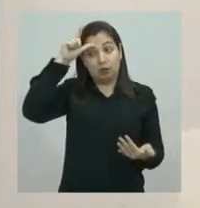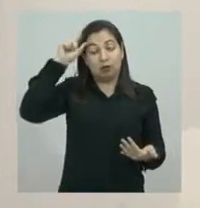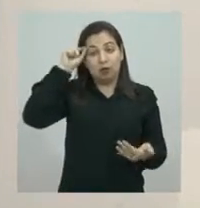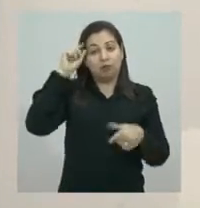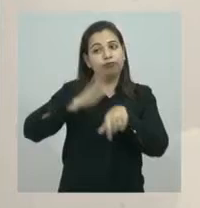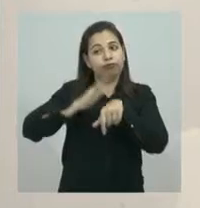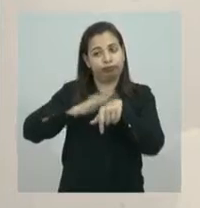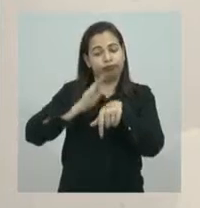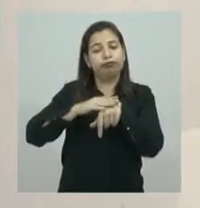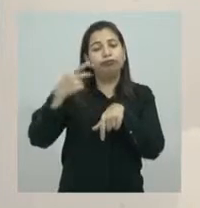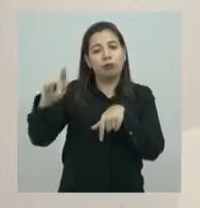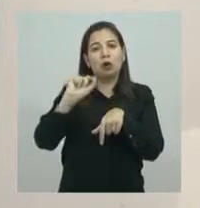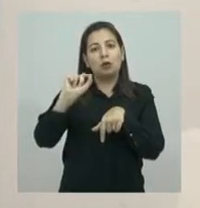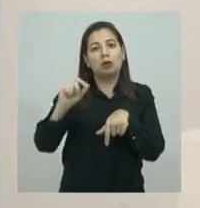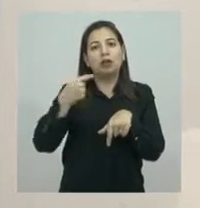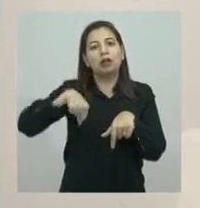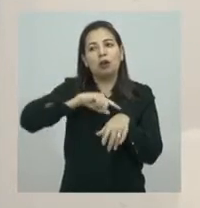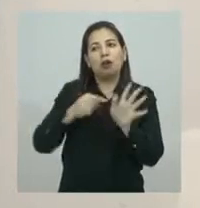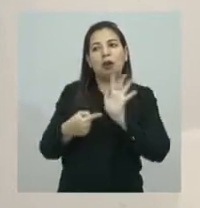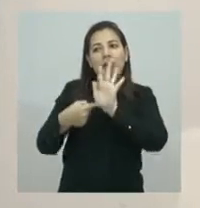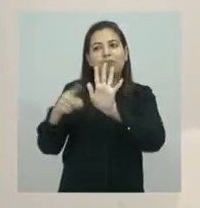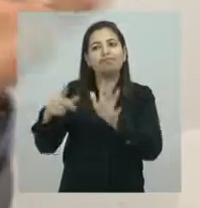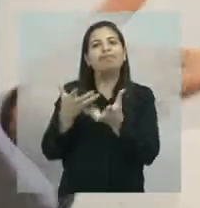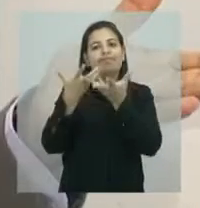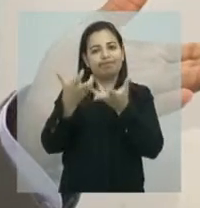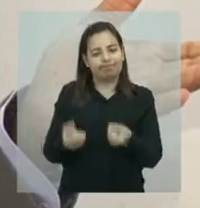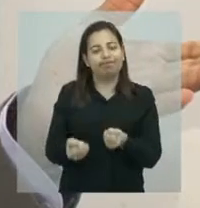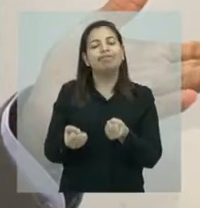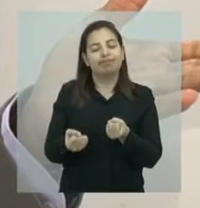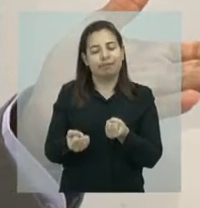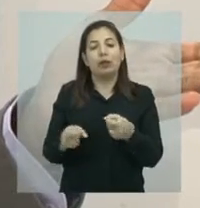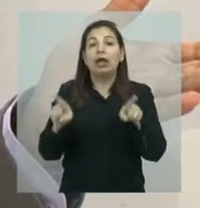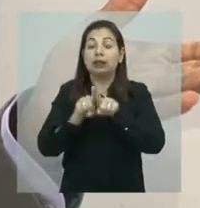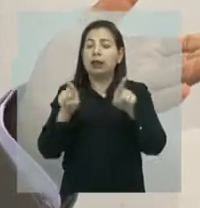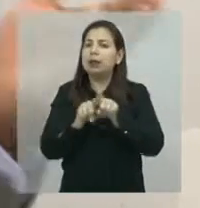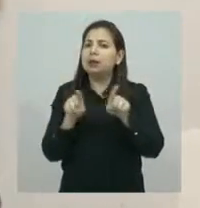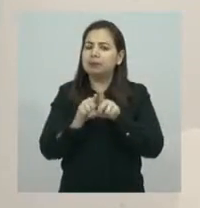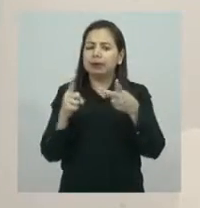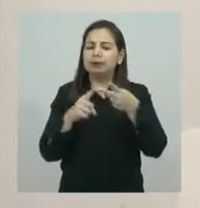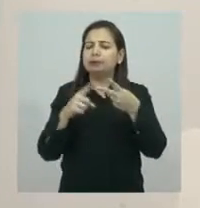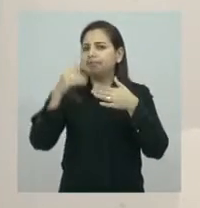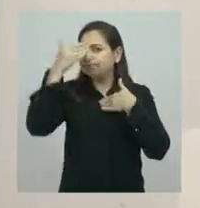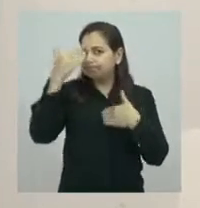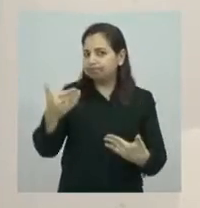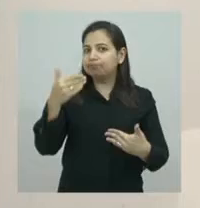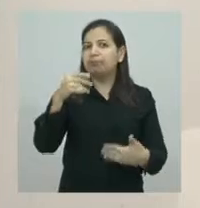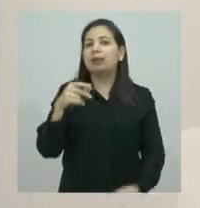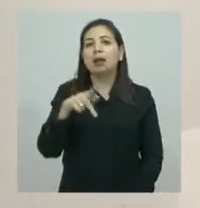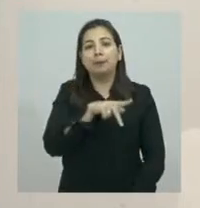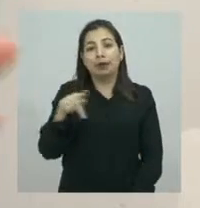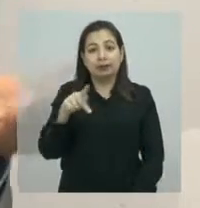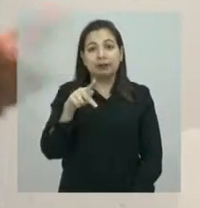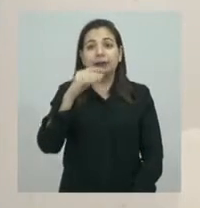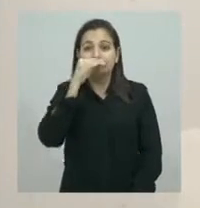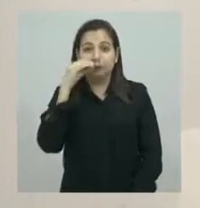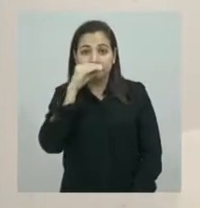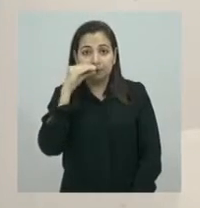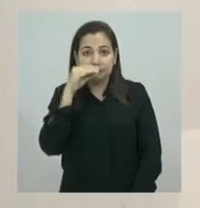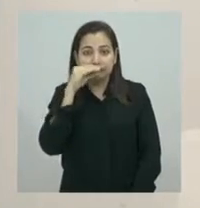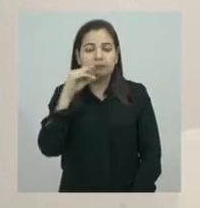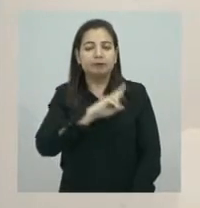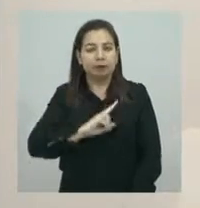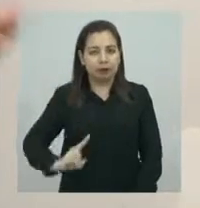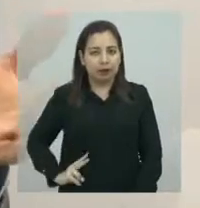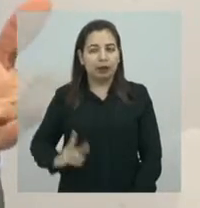que atendeu essa nossa demanda. Agradecer também o presidente da Câmara, o vereador Antônio